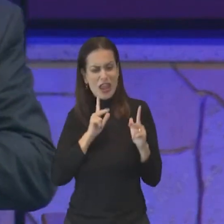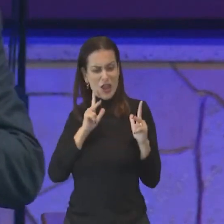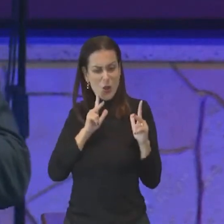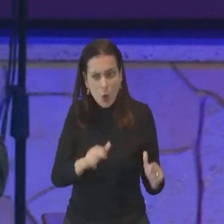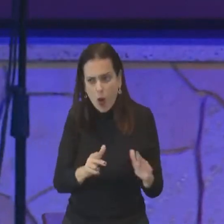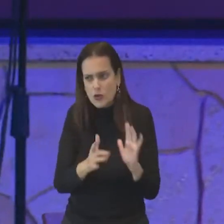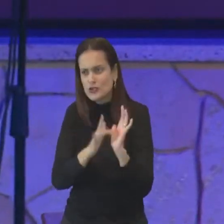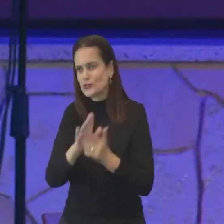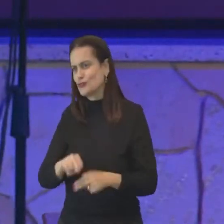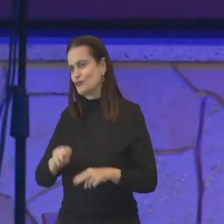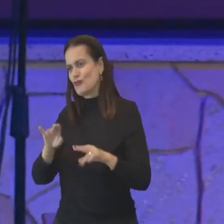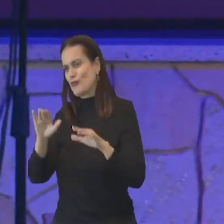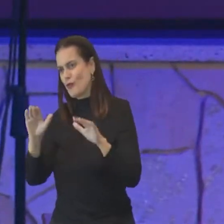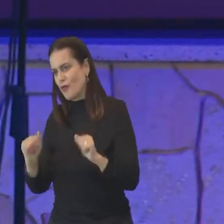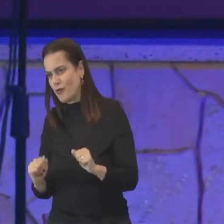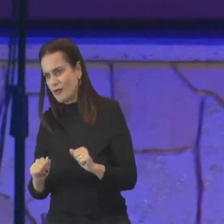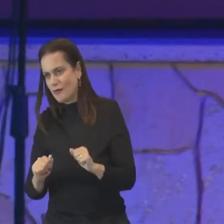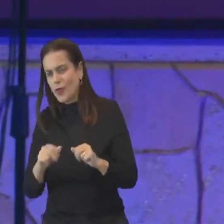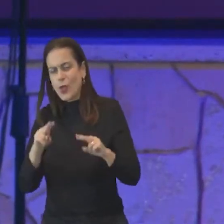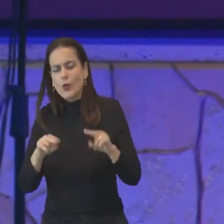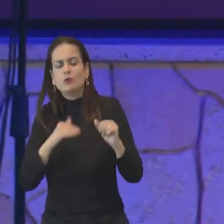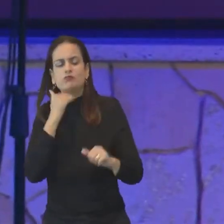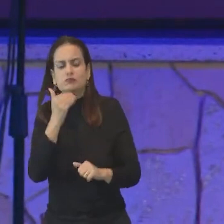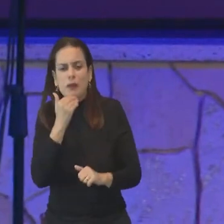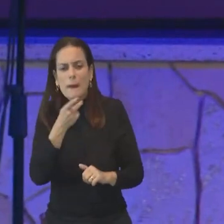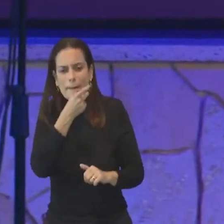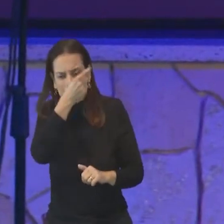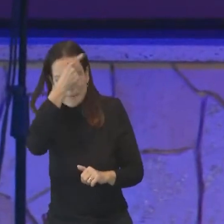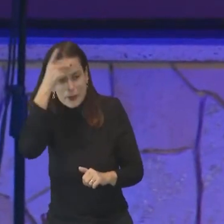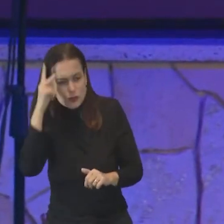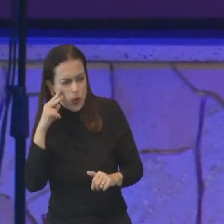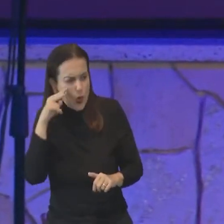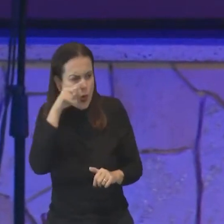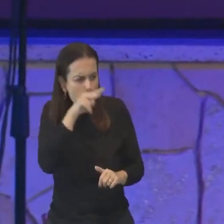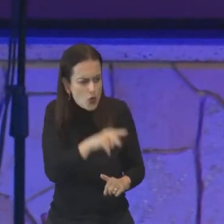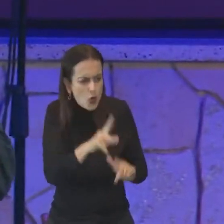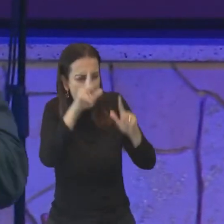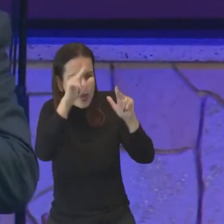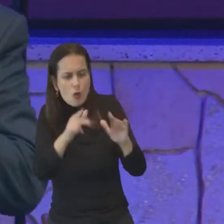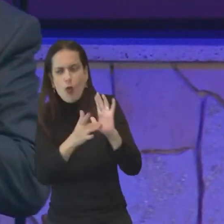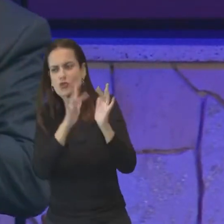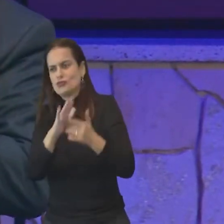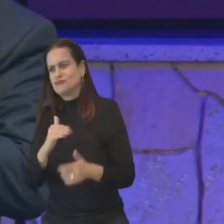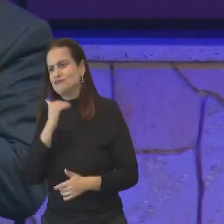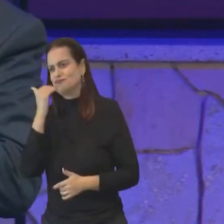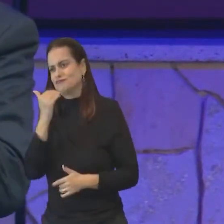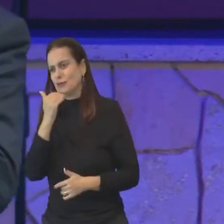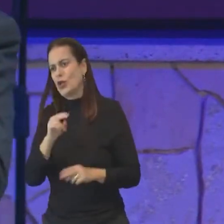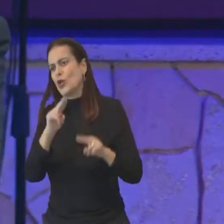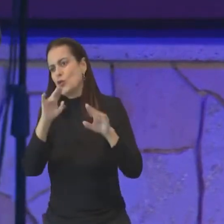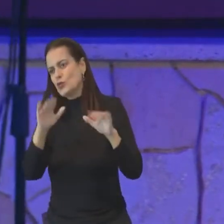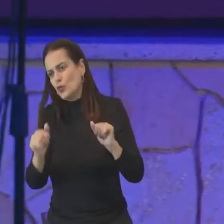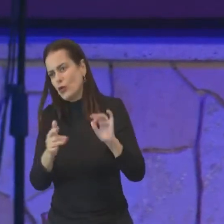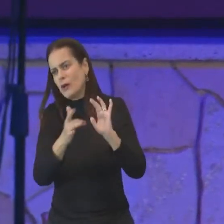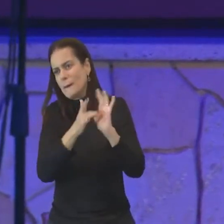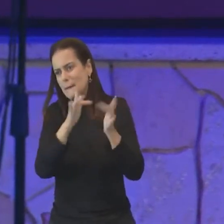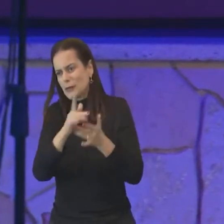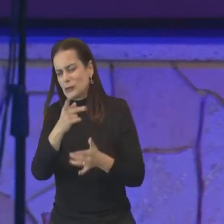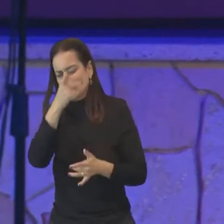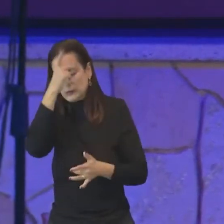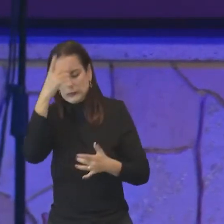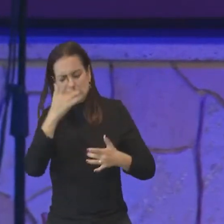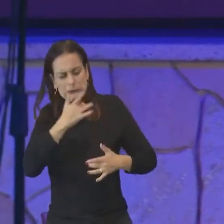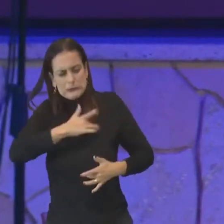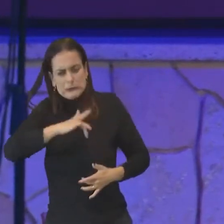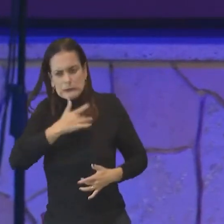Jesus, jamais alguém olhou para as pessoas como Jesus, jamais alguém se importou